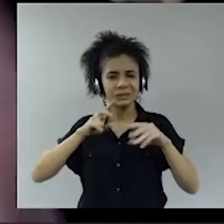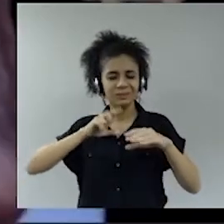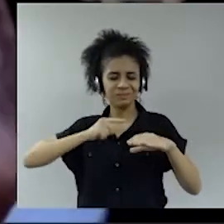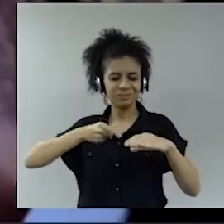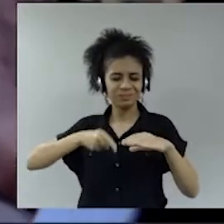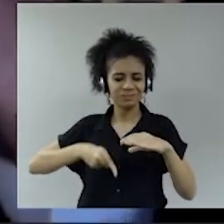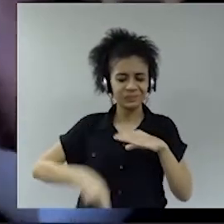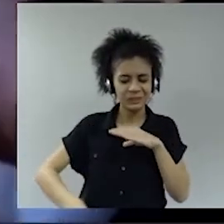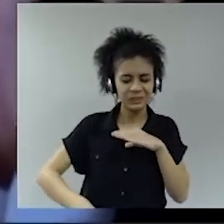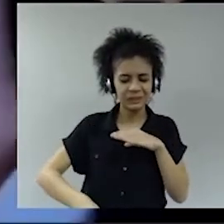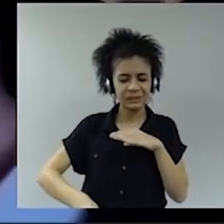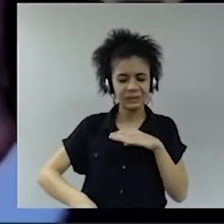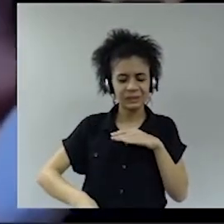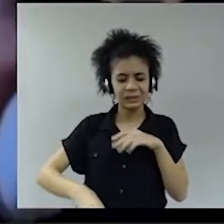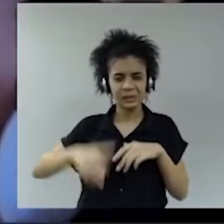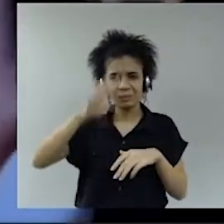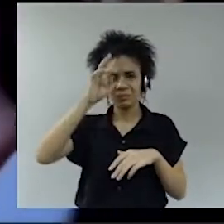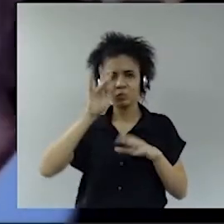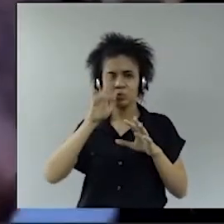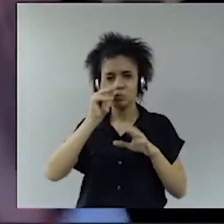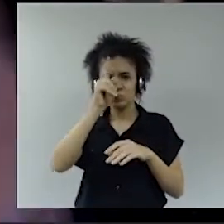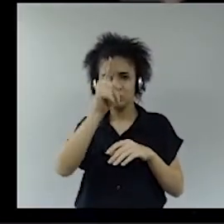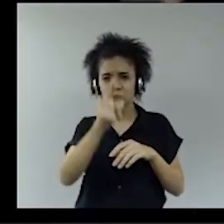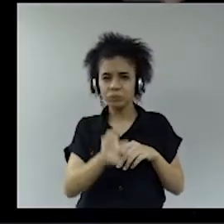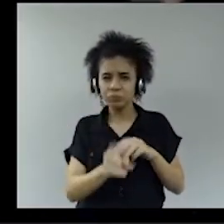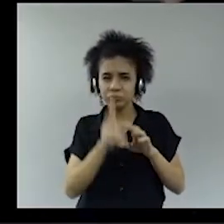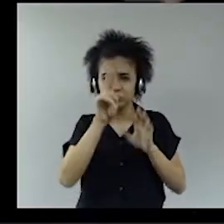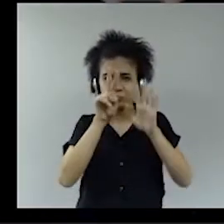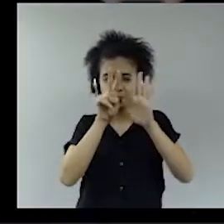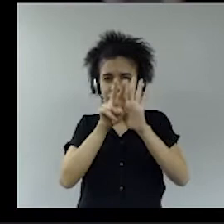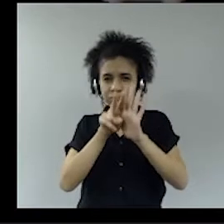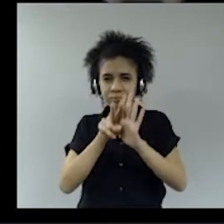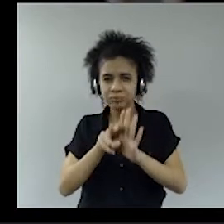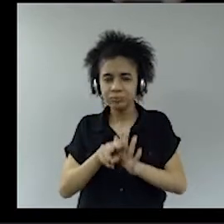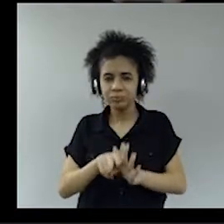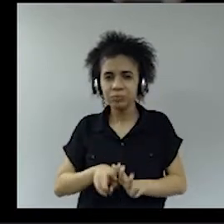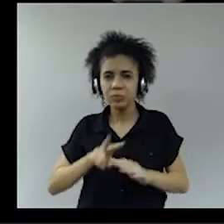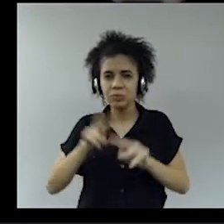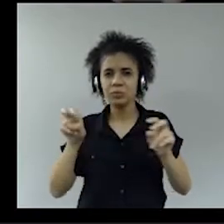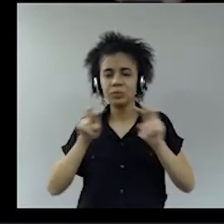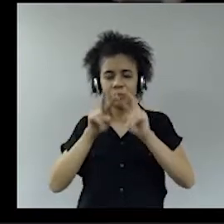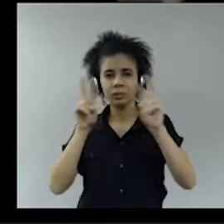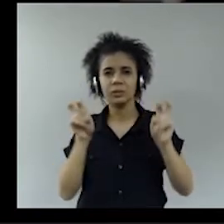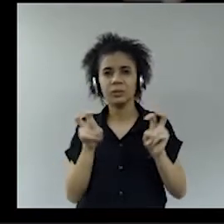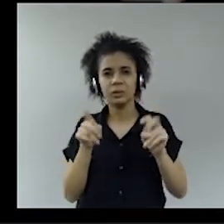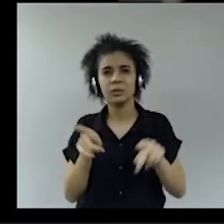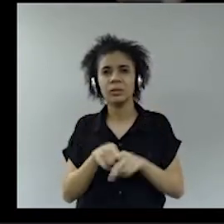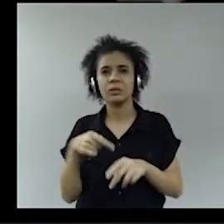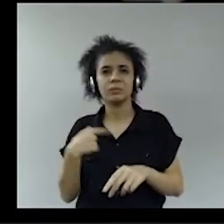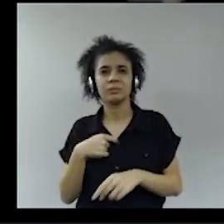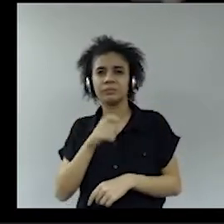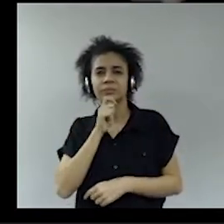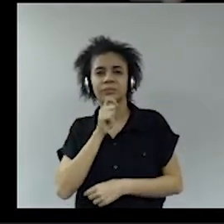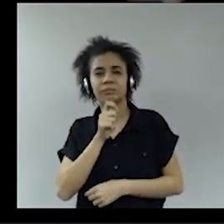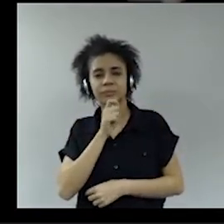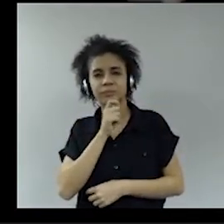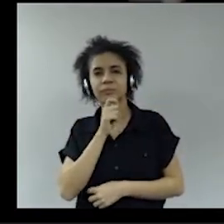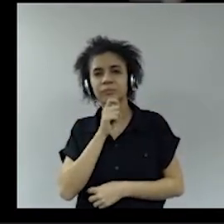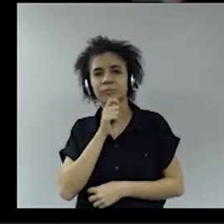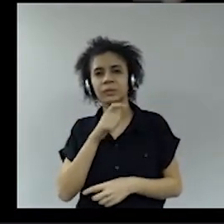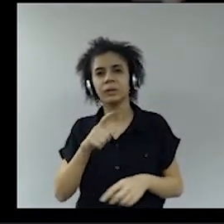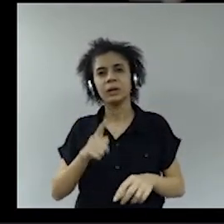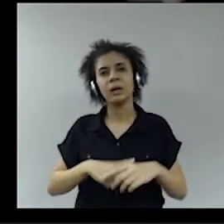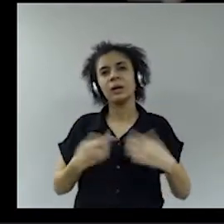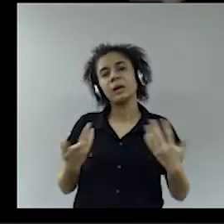com a verticalidade que o ministro Reinaldo tem abordado em relação a esse tema, que nós ainda não tivemos a